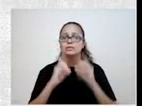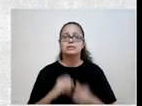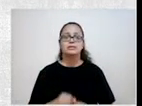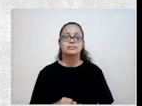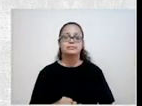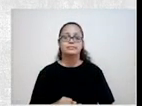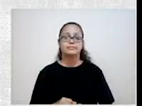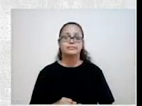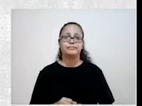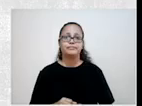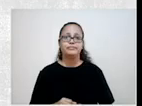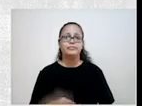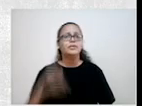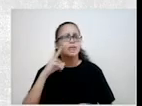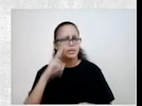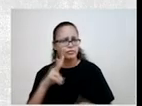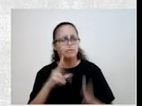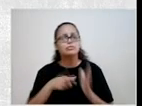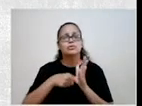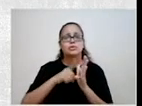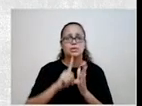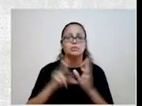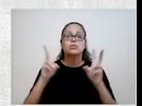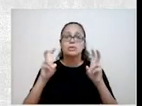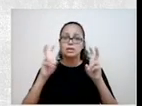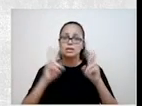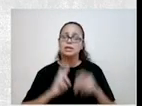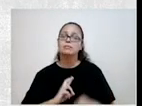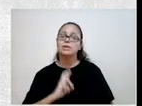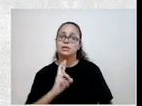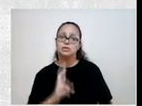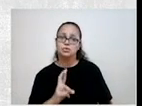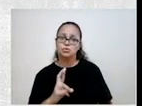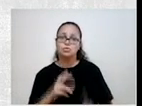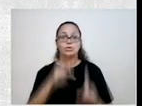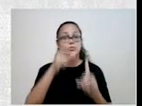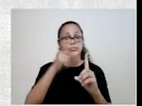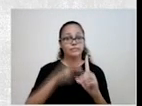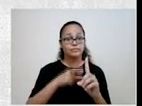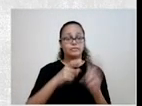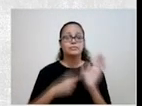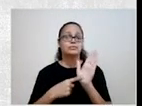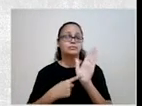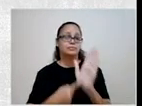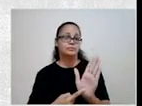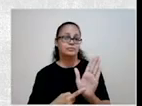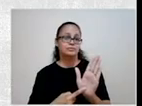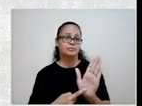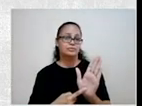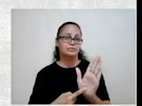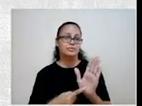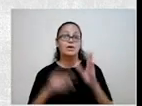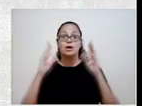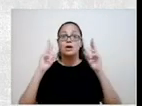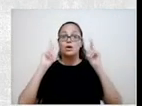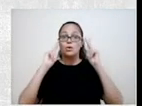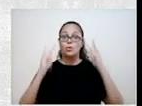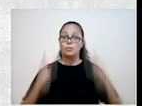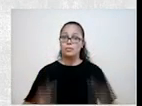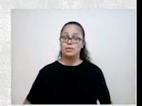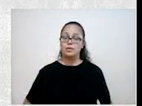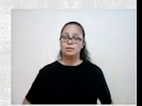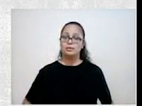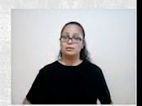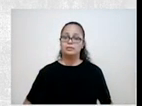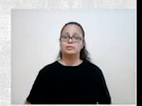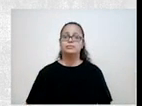Como vimos anteriormente, mesmo quando o tema era religioso, a personagem era representada de forma humanizada.